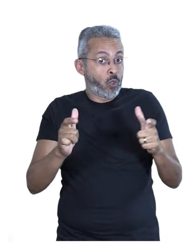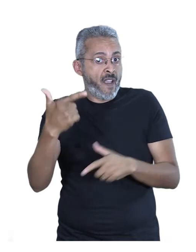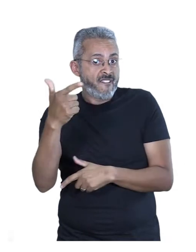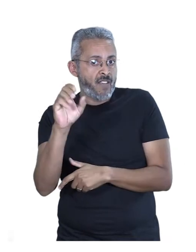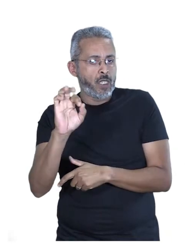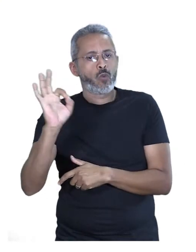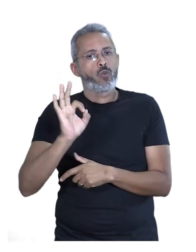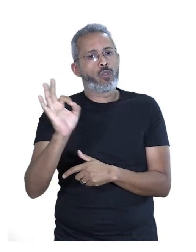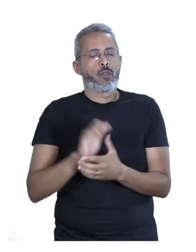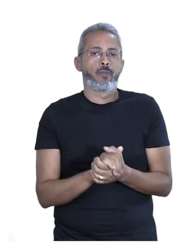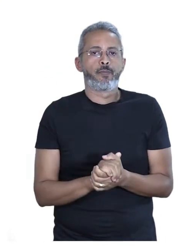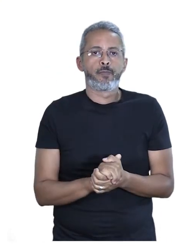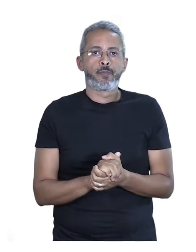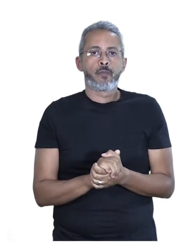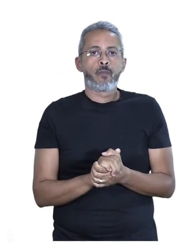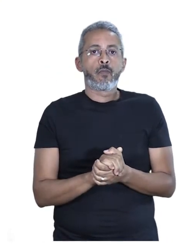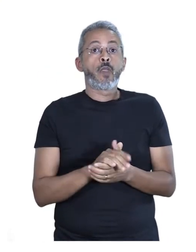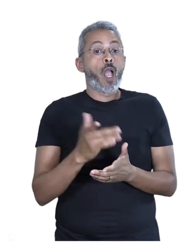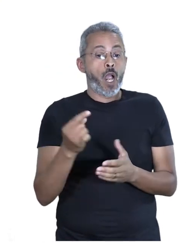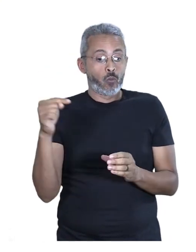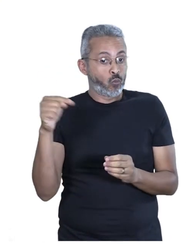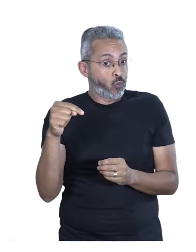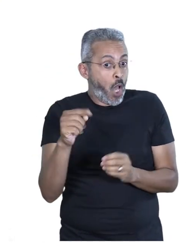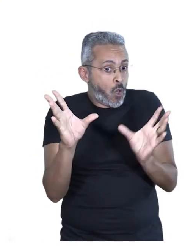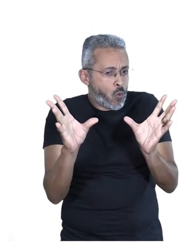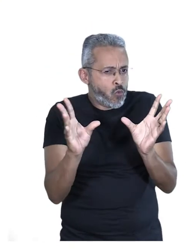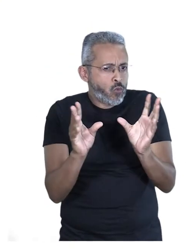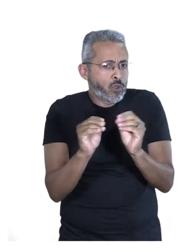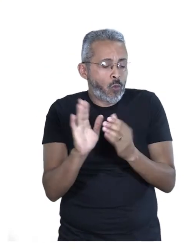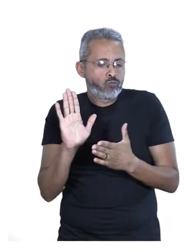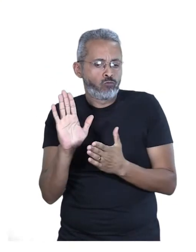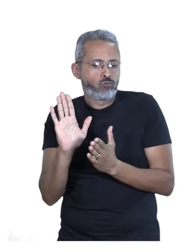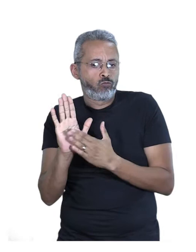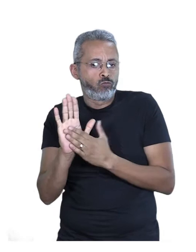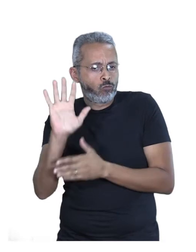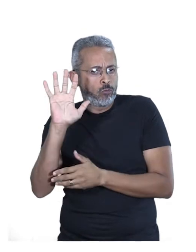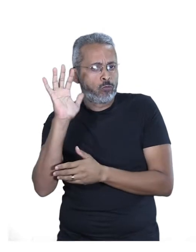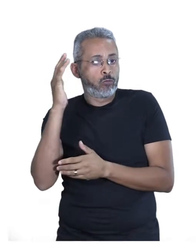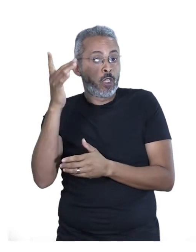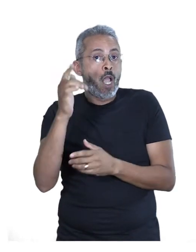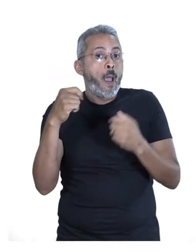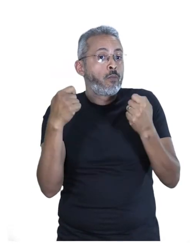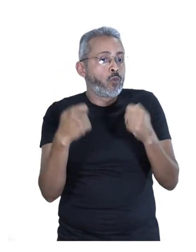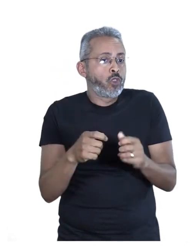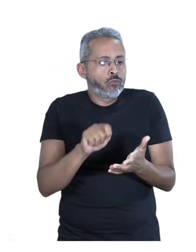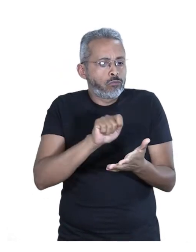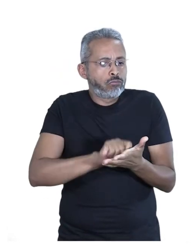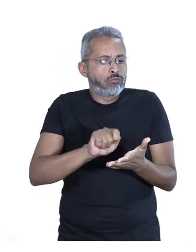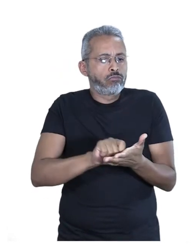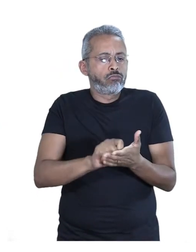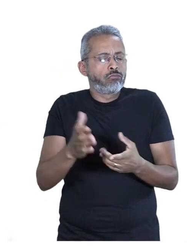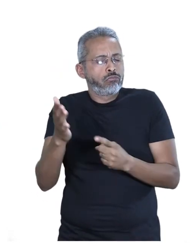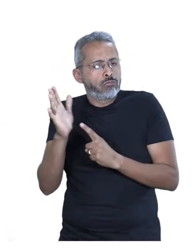de 25% do texto. No caso da conclusão com proposta de solução, é preciso que o redator